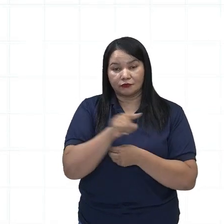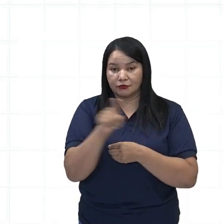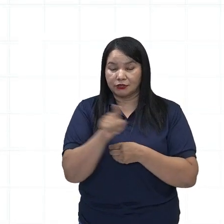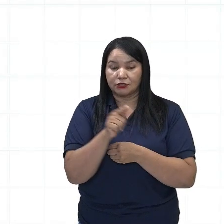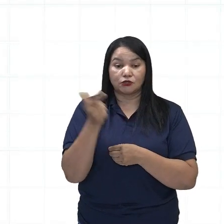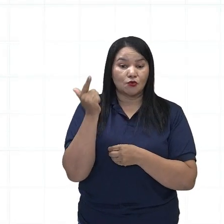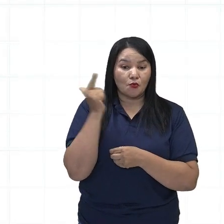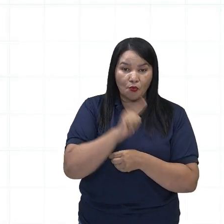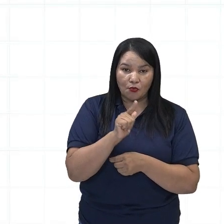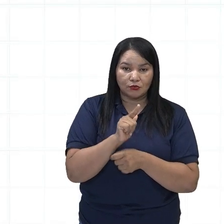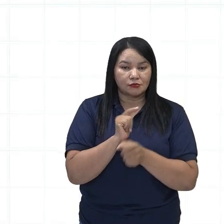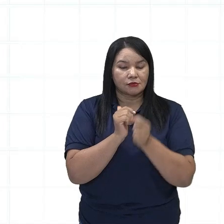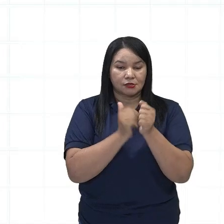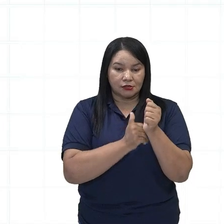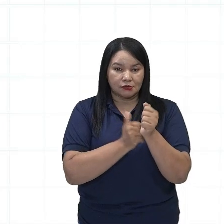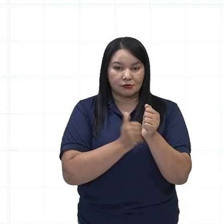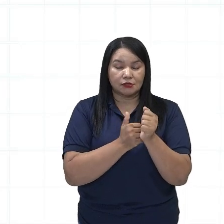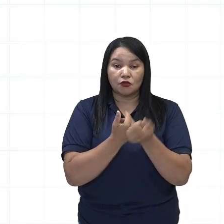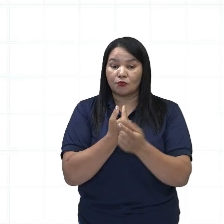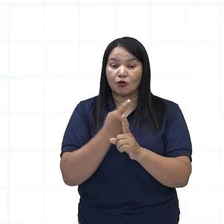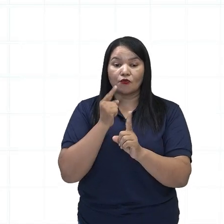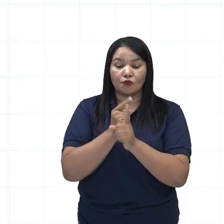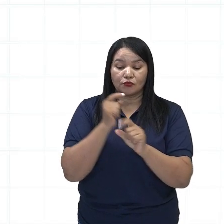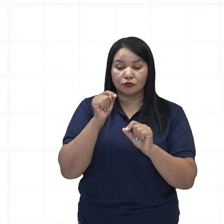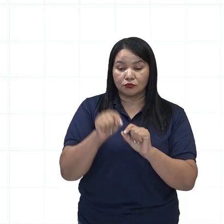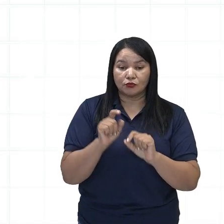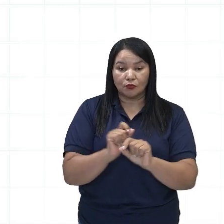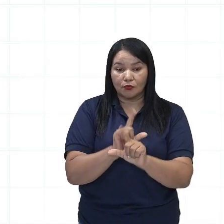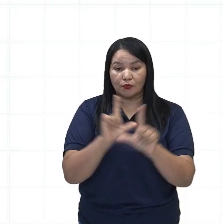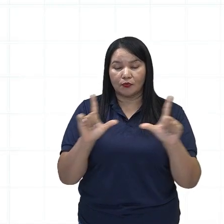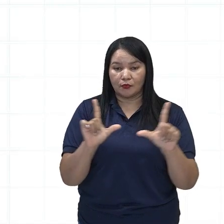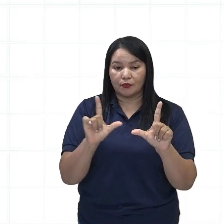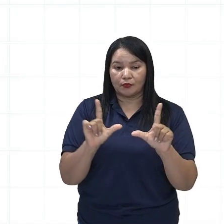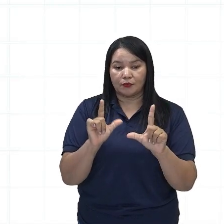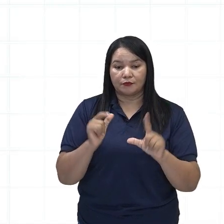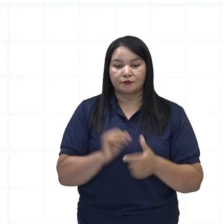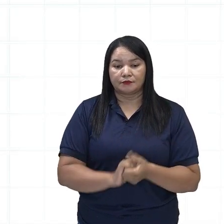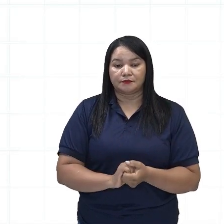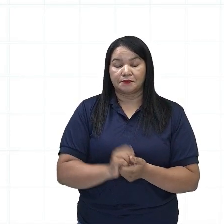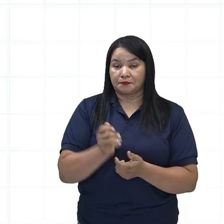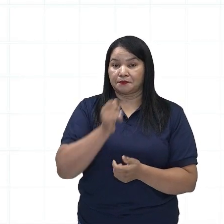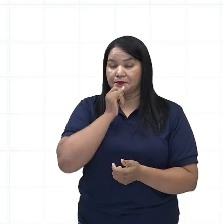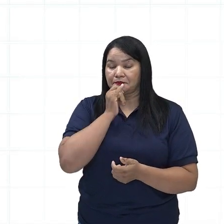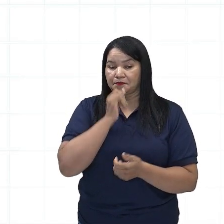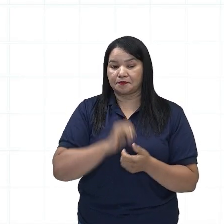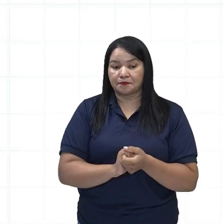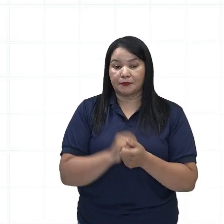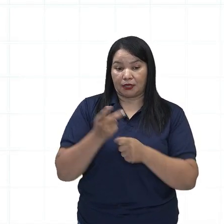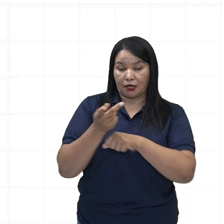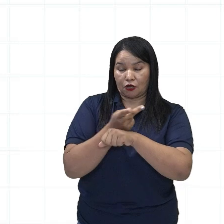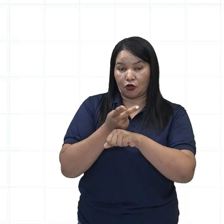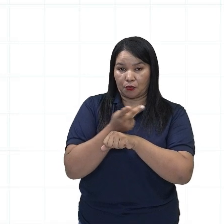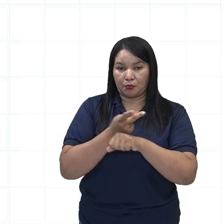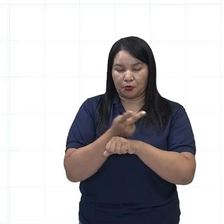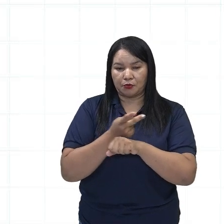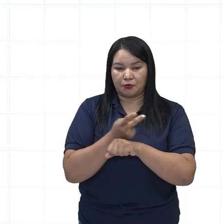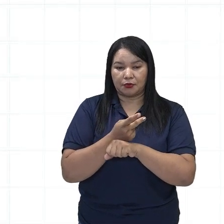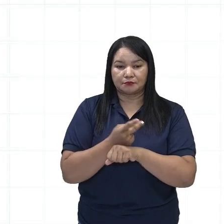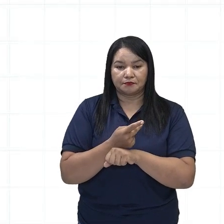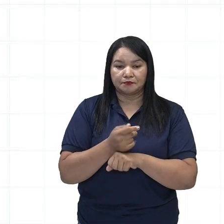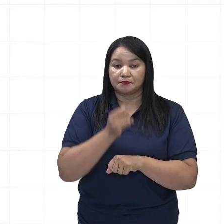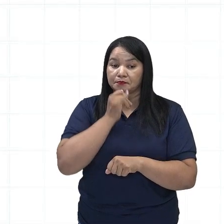login para acessar o IPTV. Por exemplo, vamos procurar um